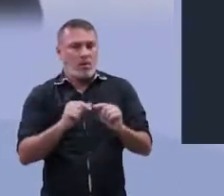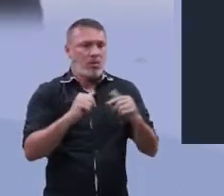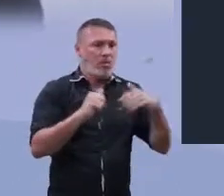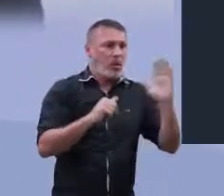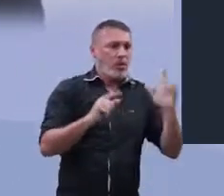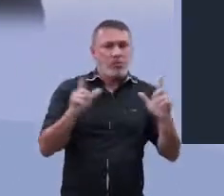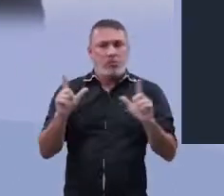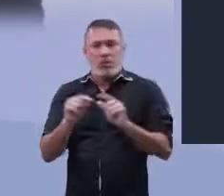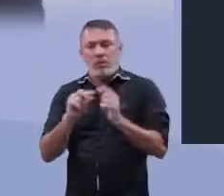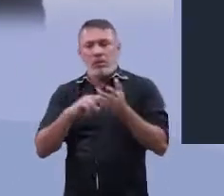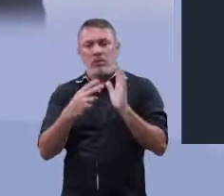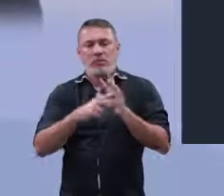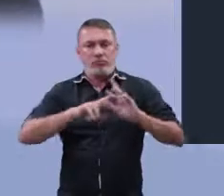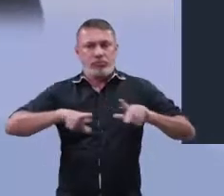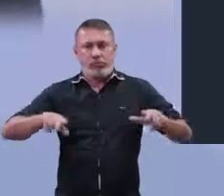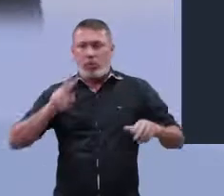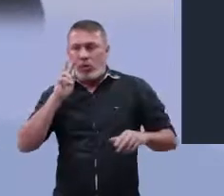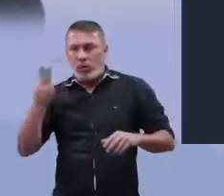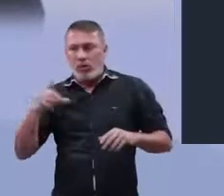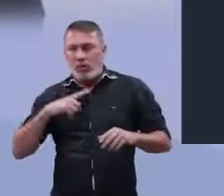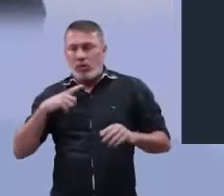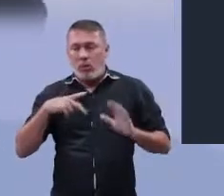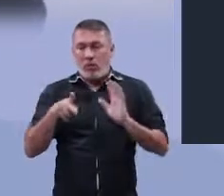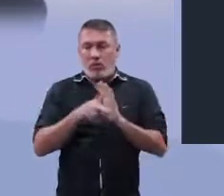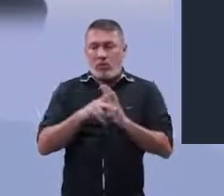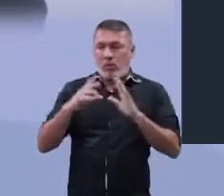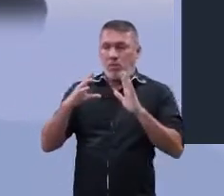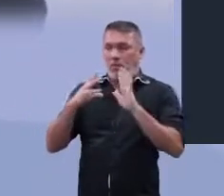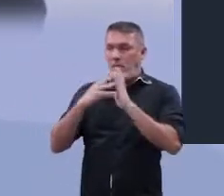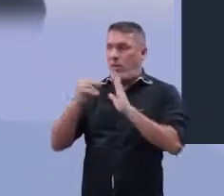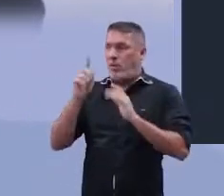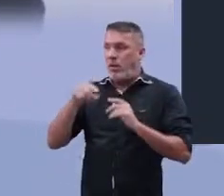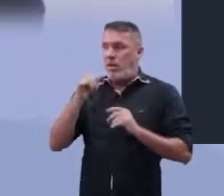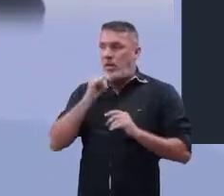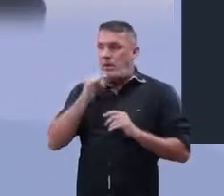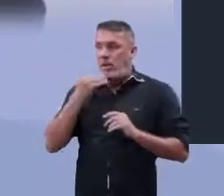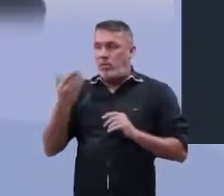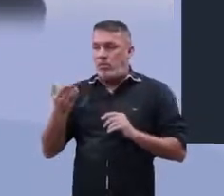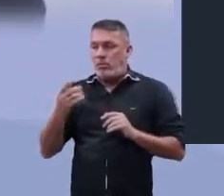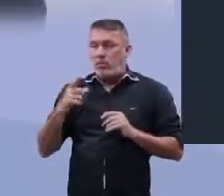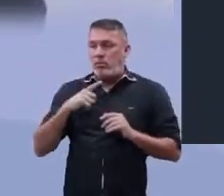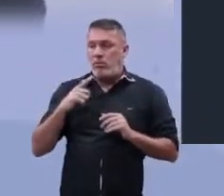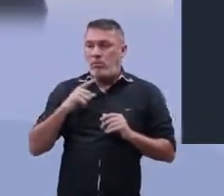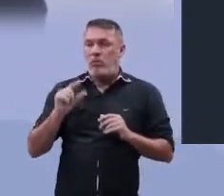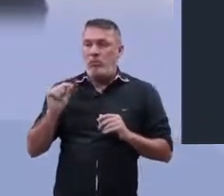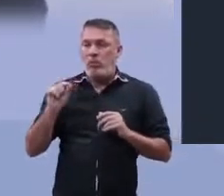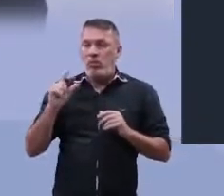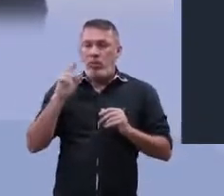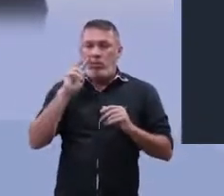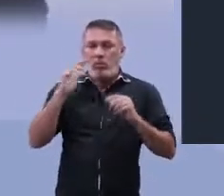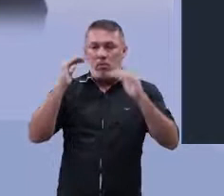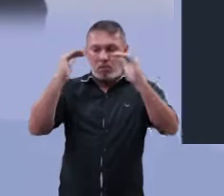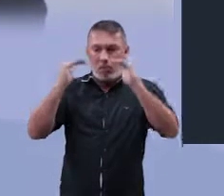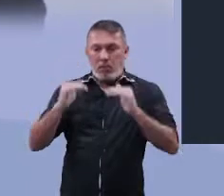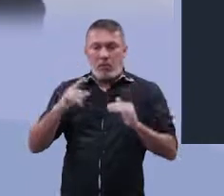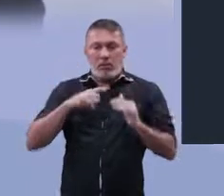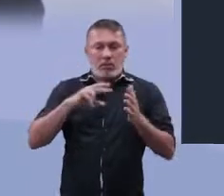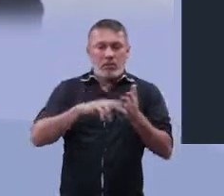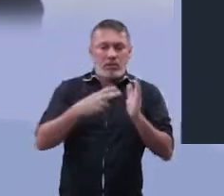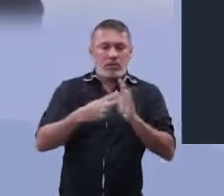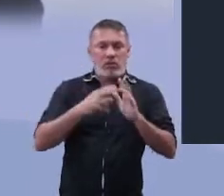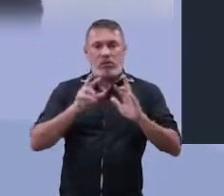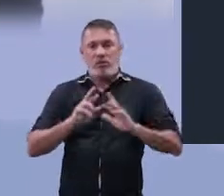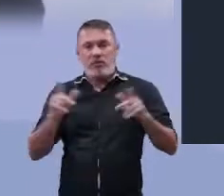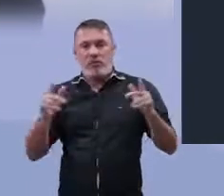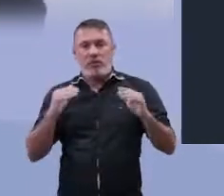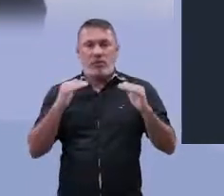variar essa significação. Bom, aqui temos exemplos de palavras que têm significação diferente